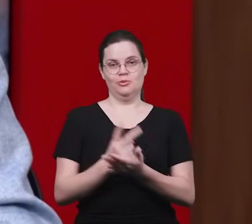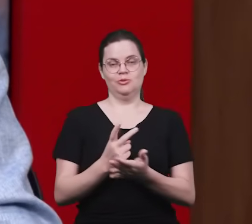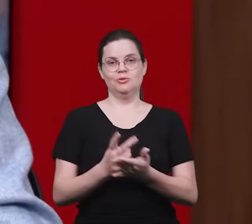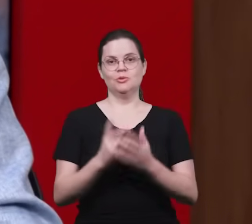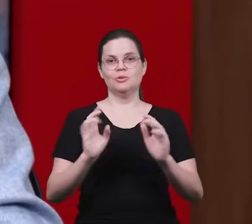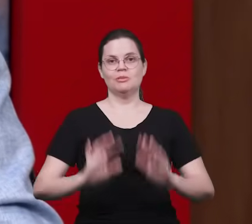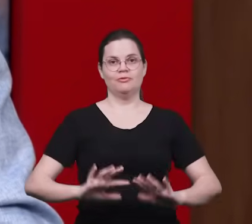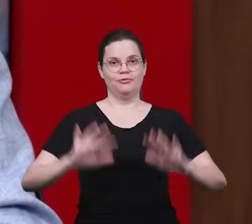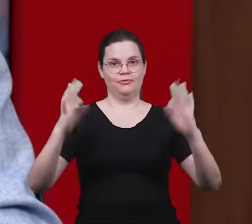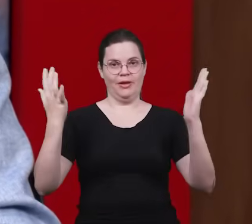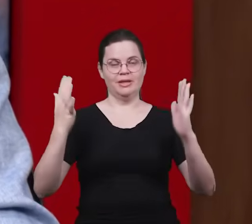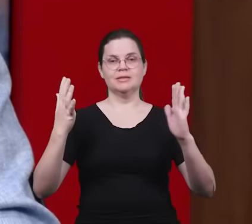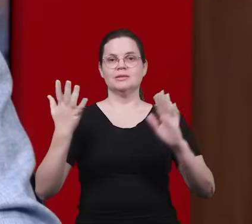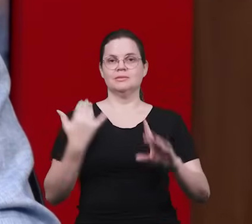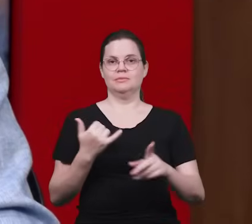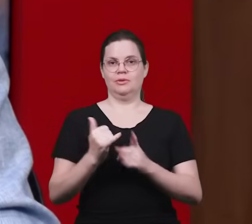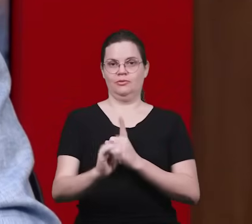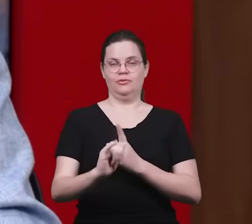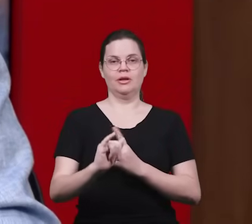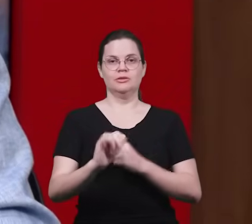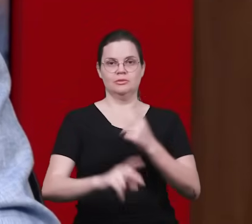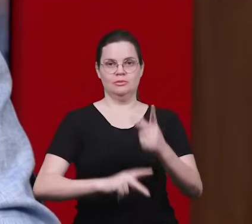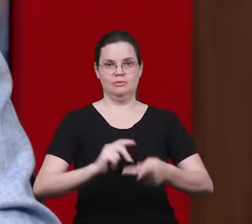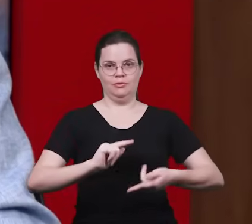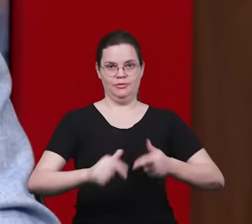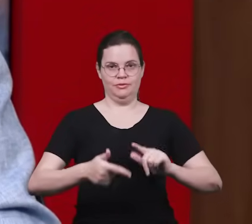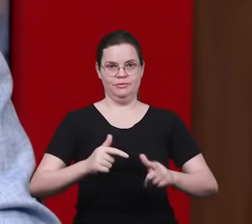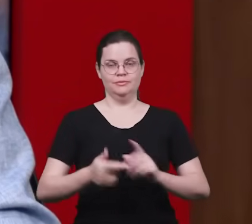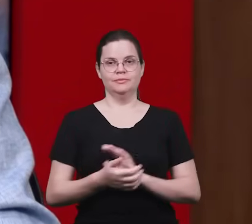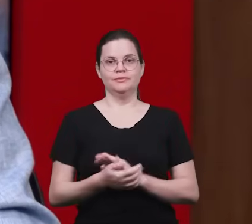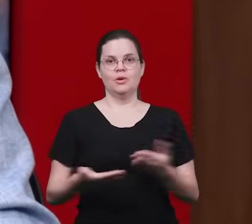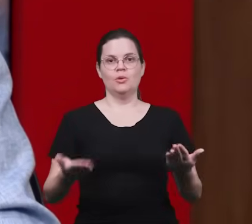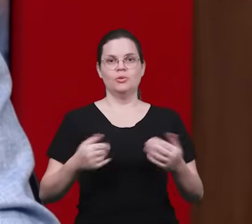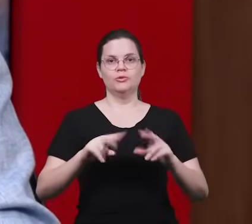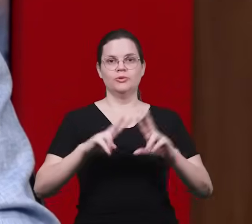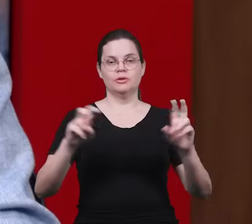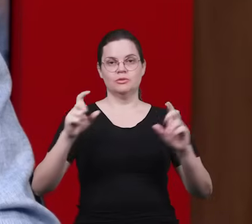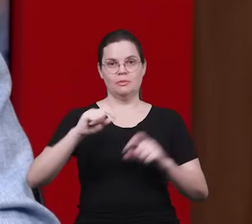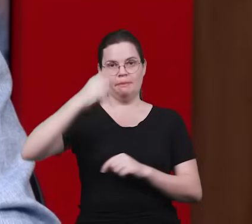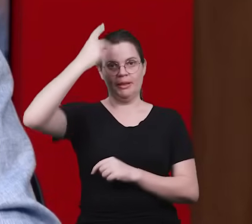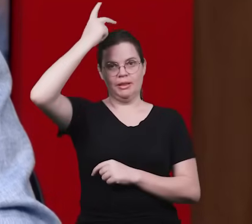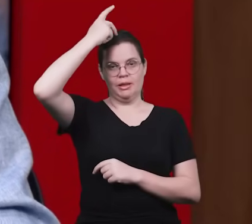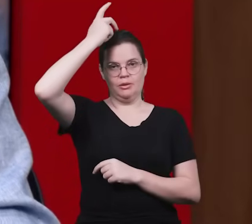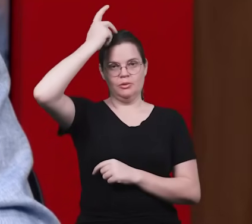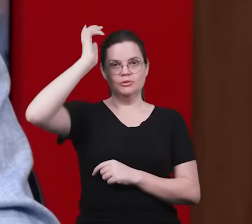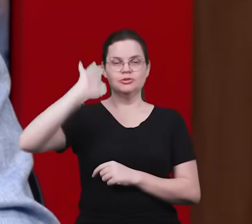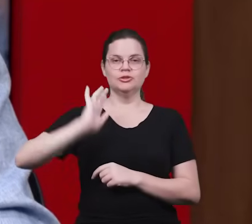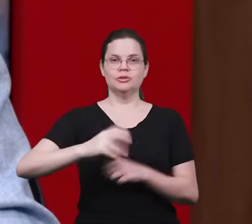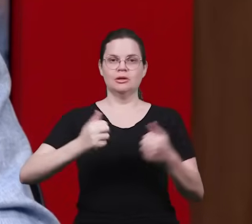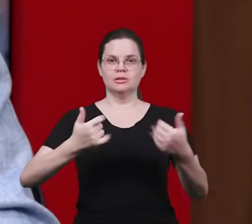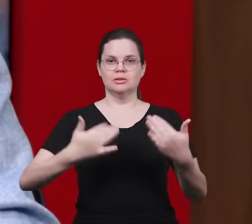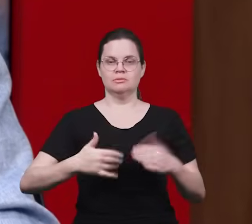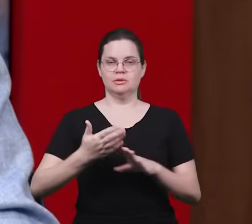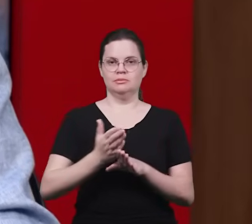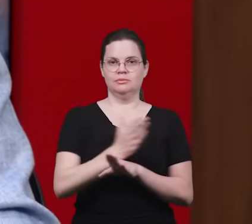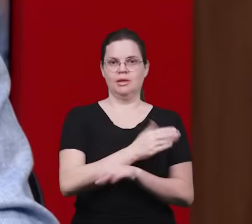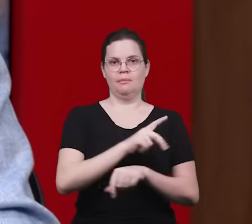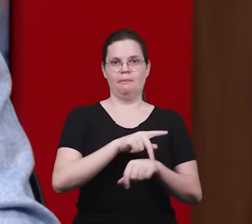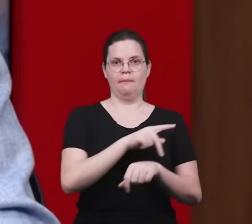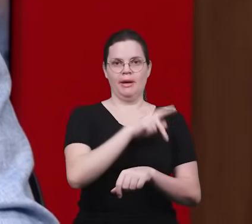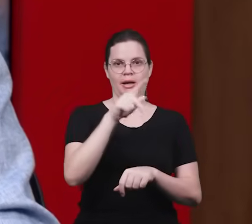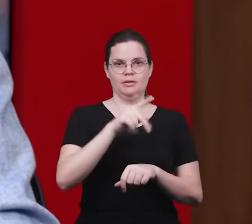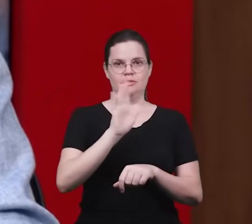as festas proféticas de Israel. E hoje nós vamos falar de Pentecostes. Já falamos das primeiras festas, falamos da